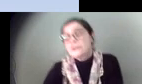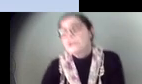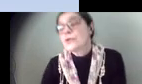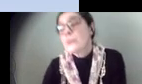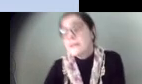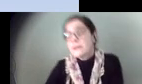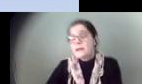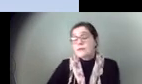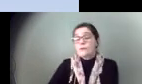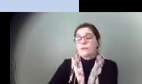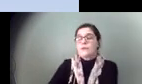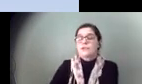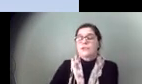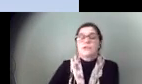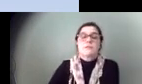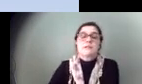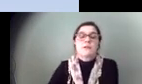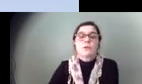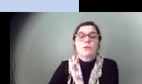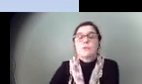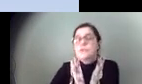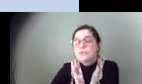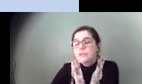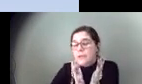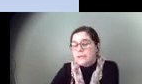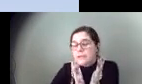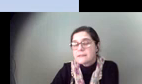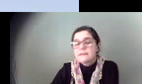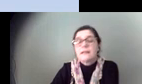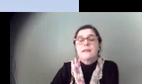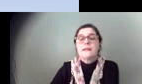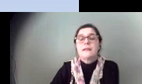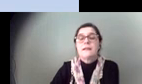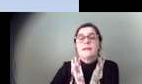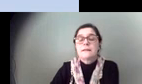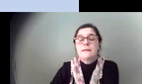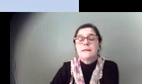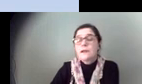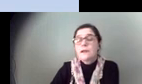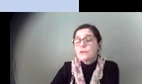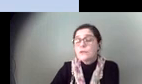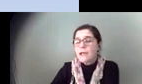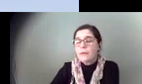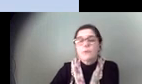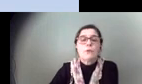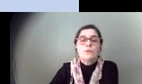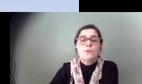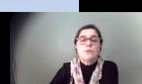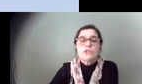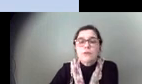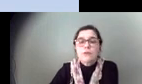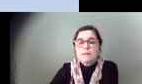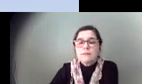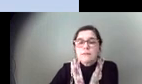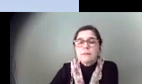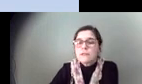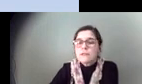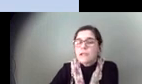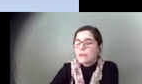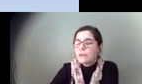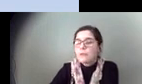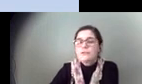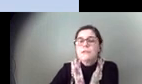Para que a gente consiga resolver, digamos assim, algumas dificuldades, né? E auxiliar, porque o objetivo é esse mesmo,